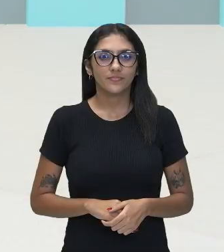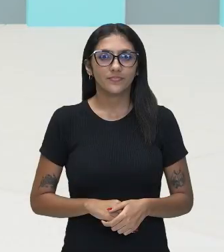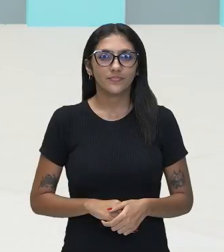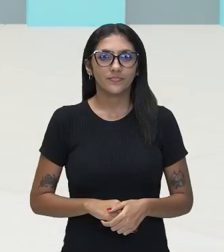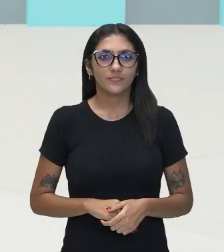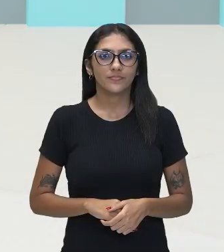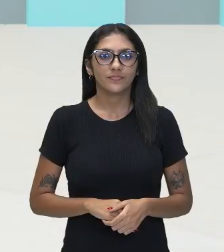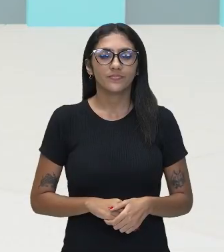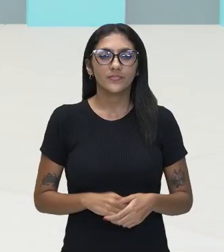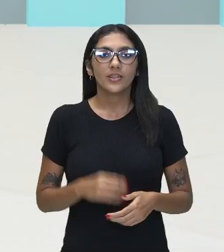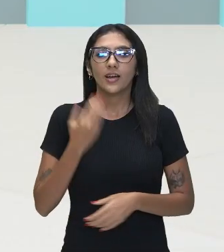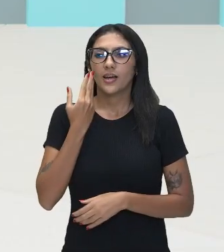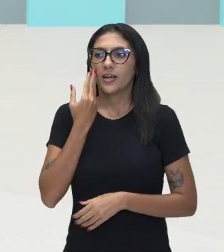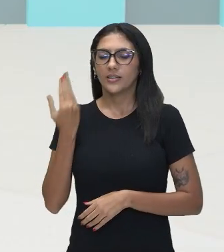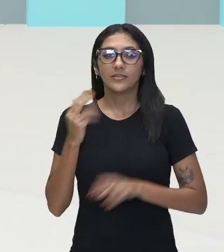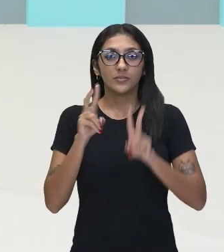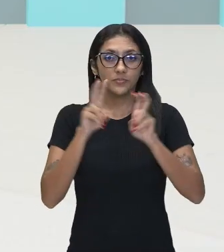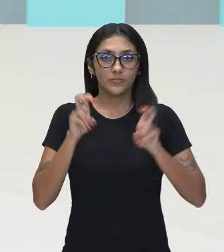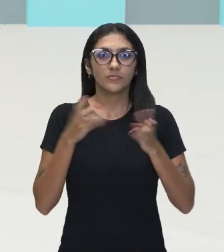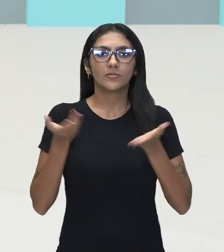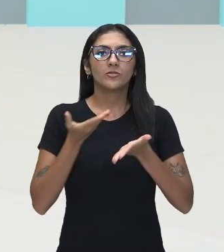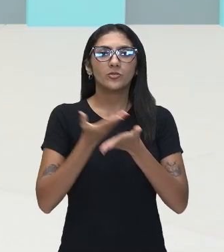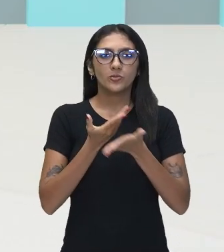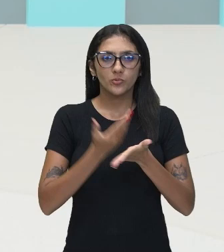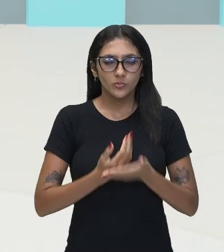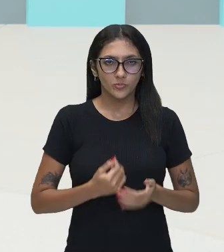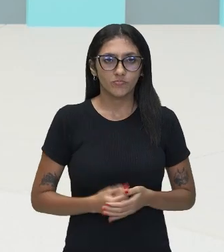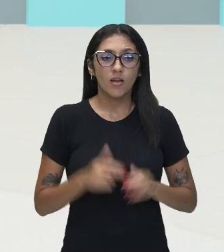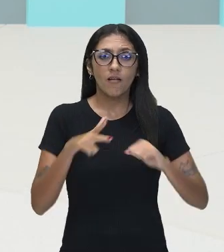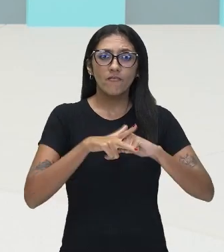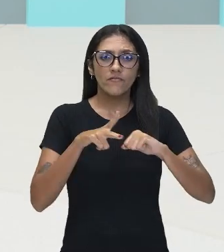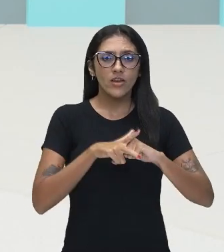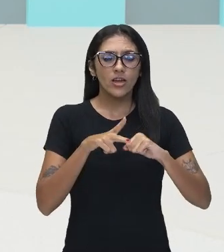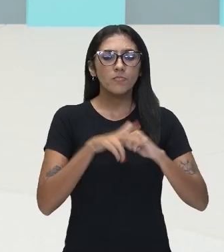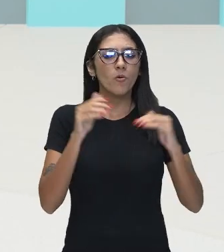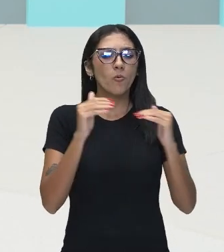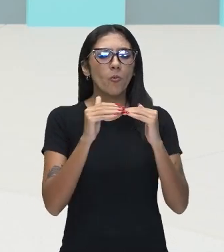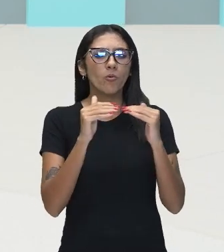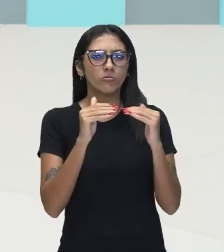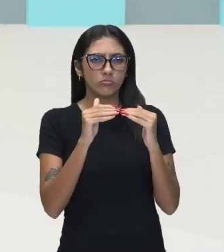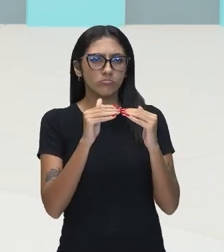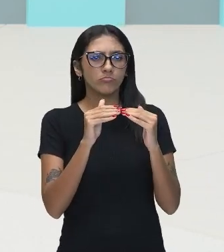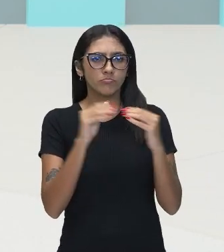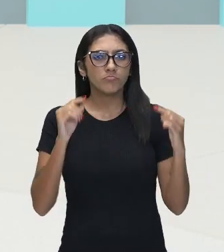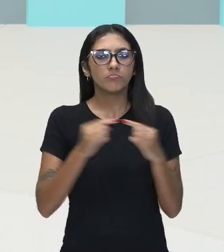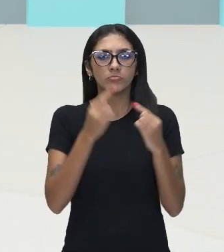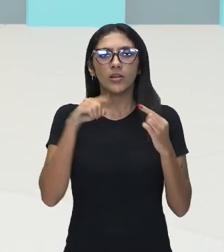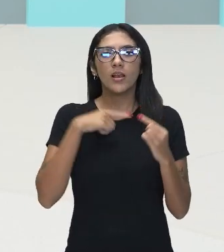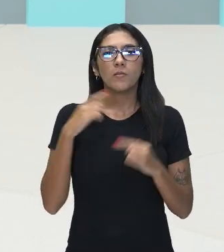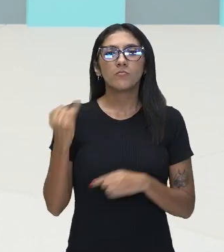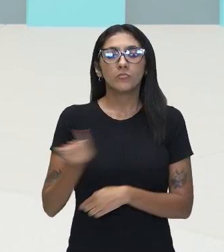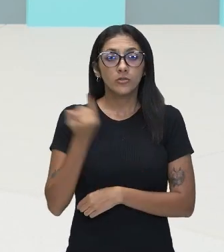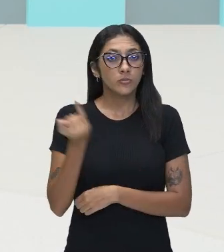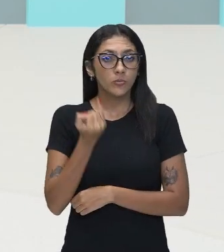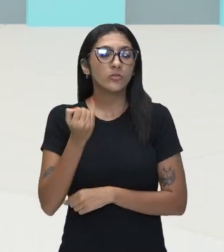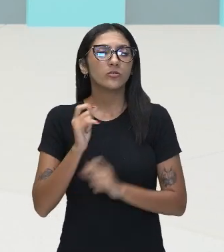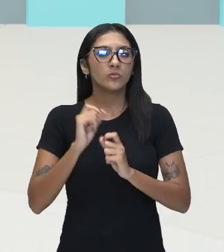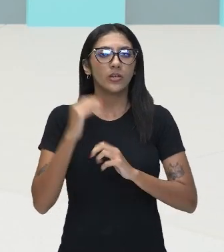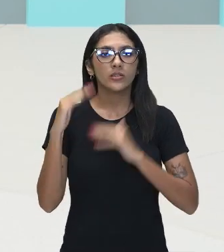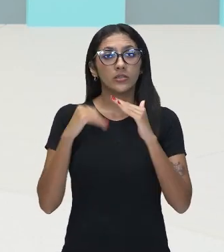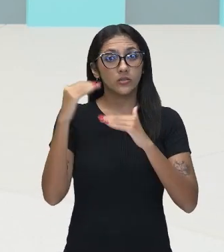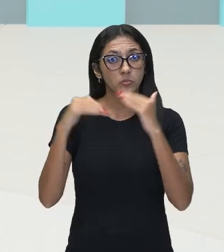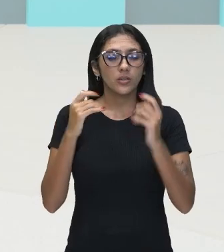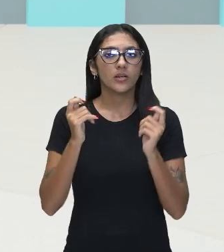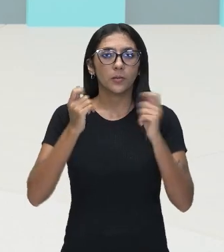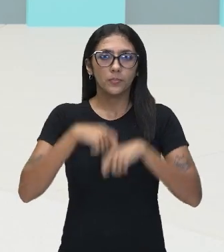Este assunto que nós vamos estudar, a concordância verbal, é fundamental para o desenvolvimento da sua